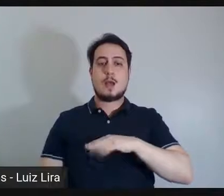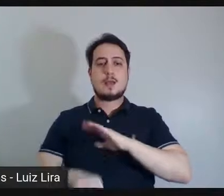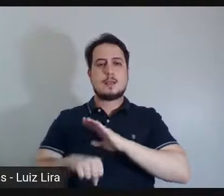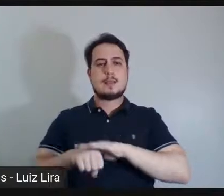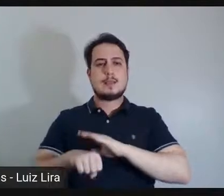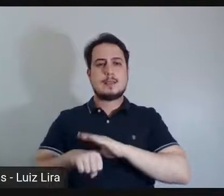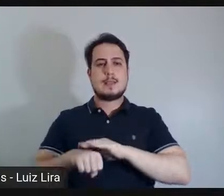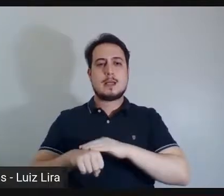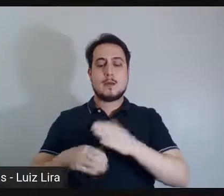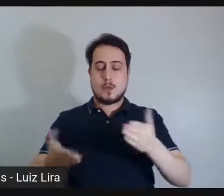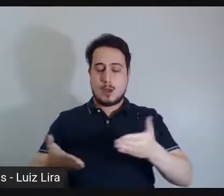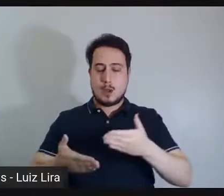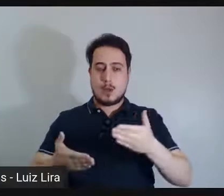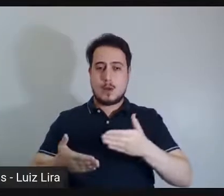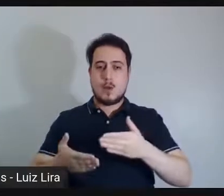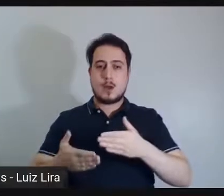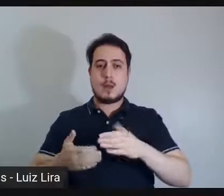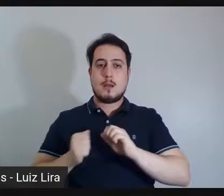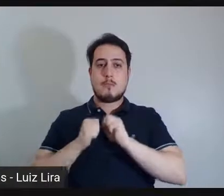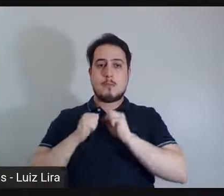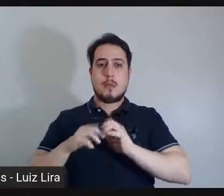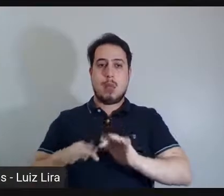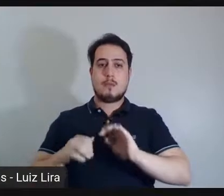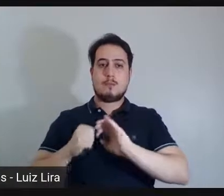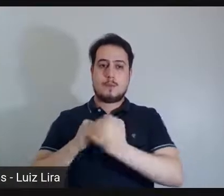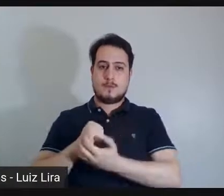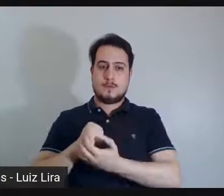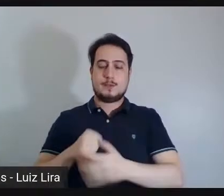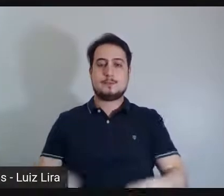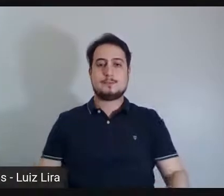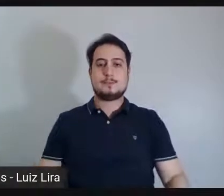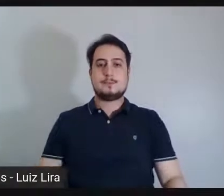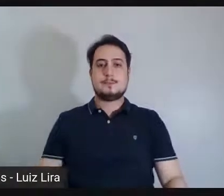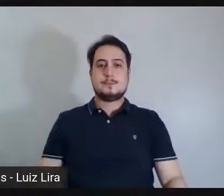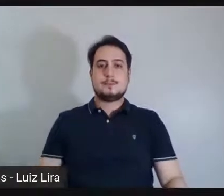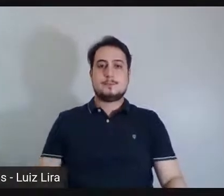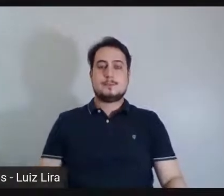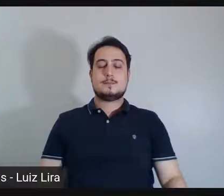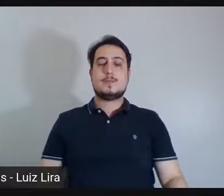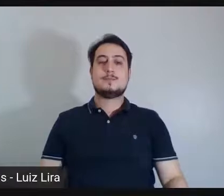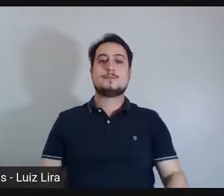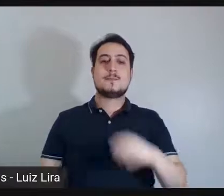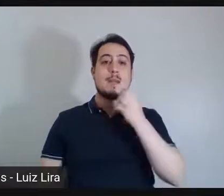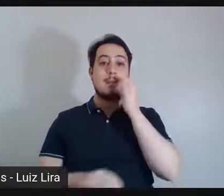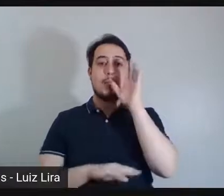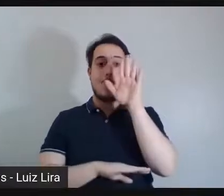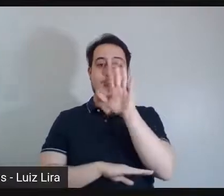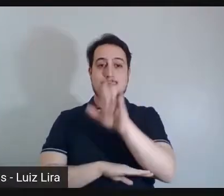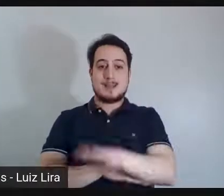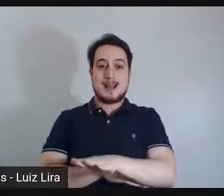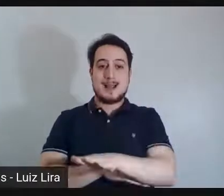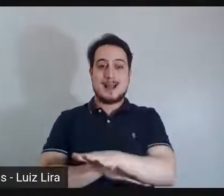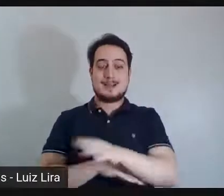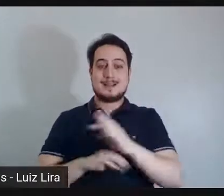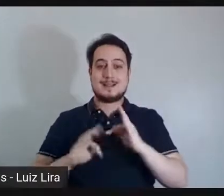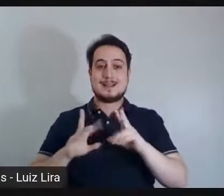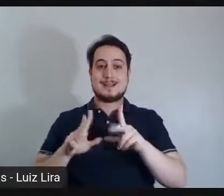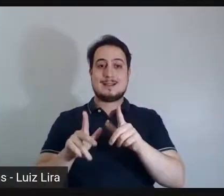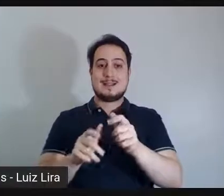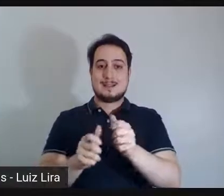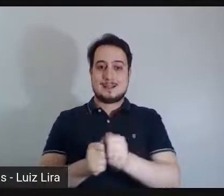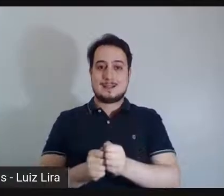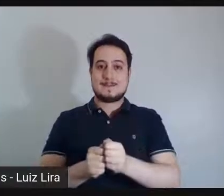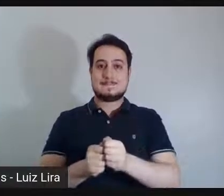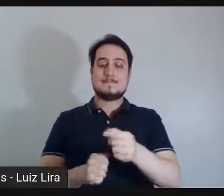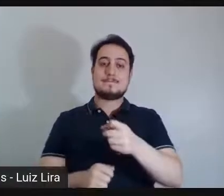excepcional, extraordinário de pandemia. Doutora André, a palavra está com a senhora. Boa tarde a todos. Assim, agradeço às vênias dos melhores,